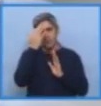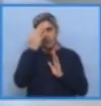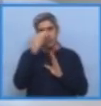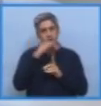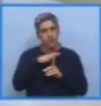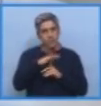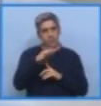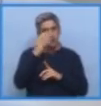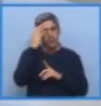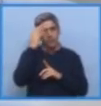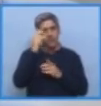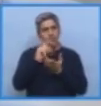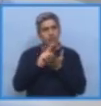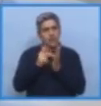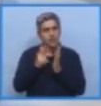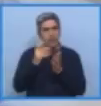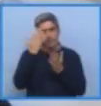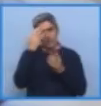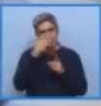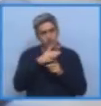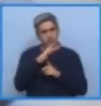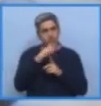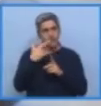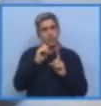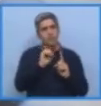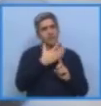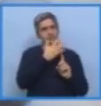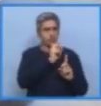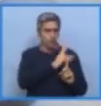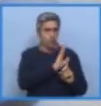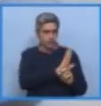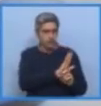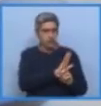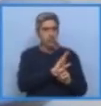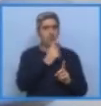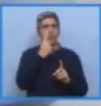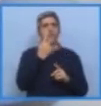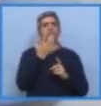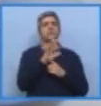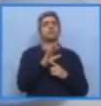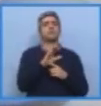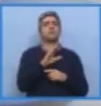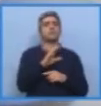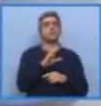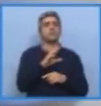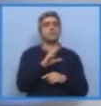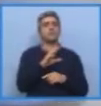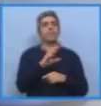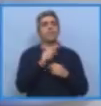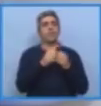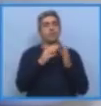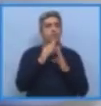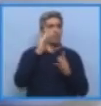mentalidade da técnica, que tem os seus princípios. Um deles, por exemplo, é aquele de que tudo